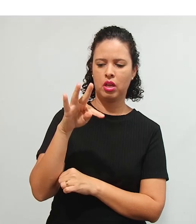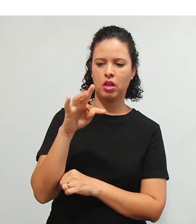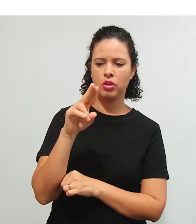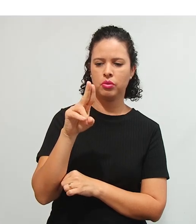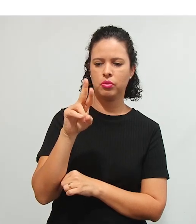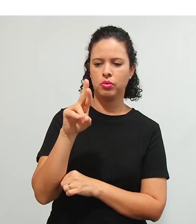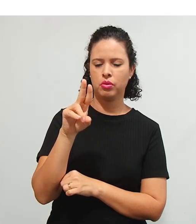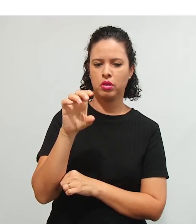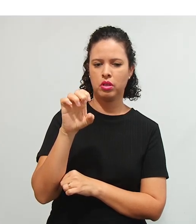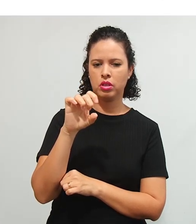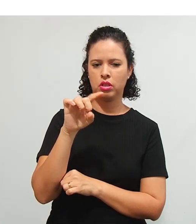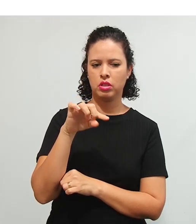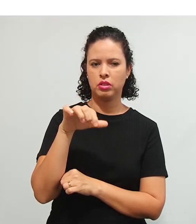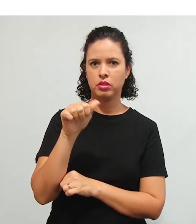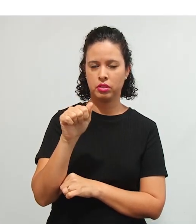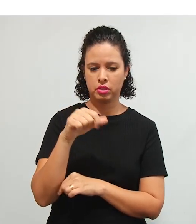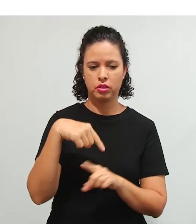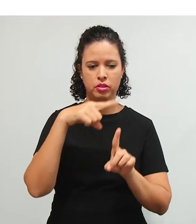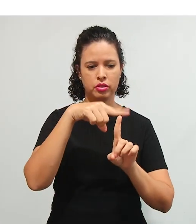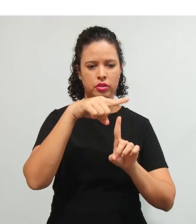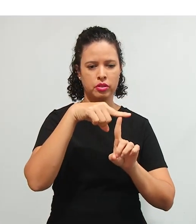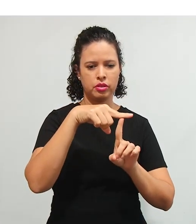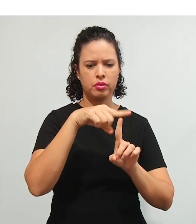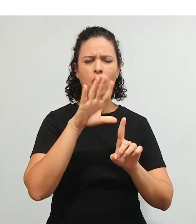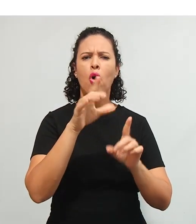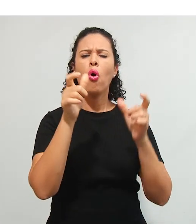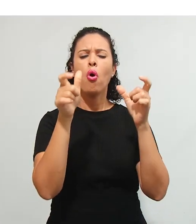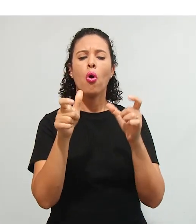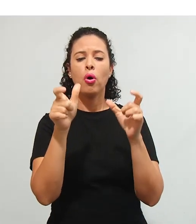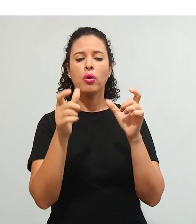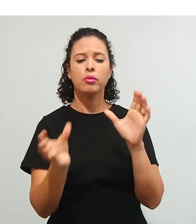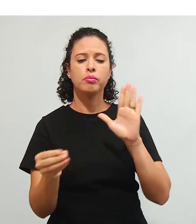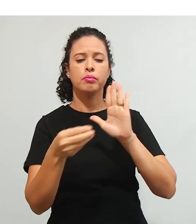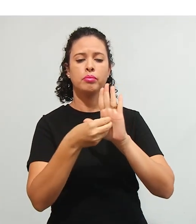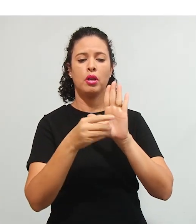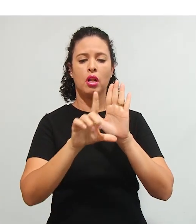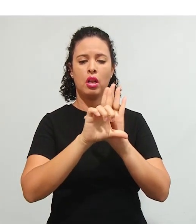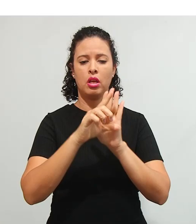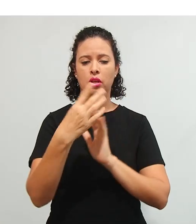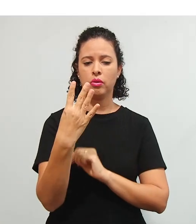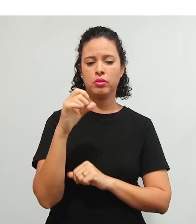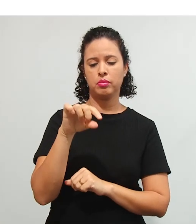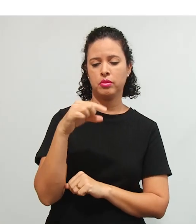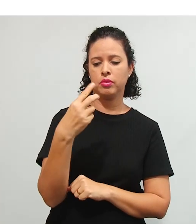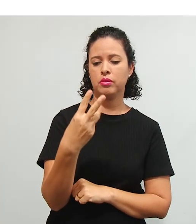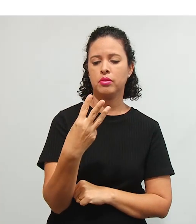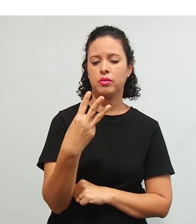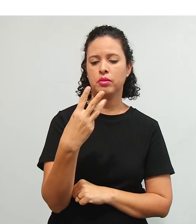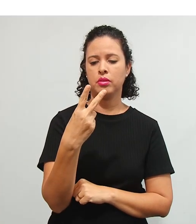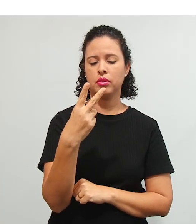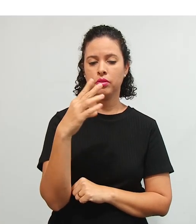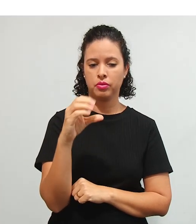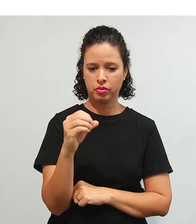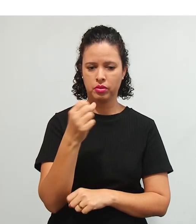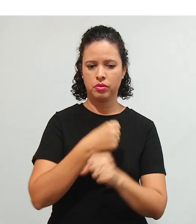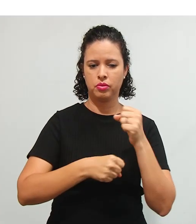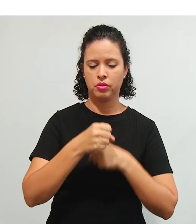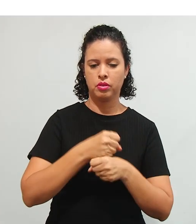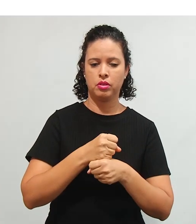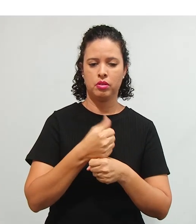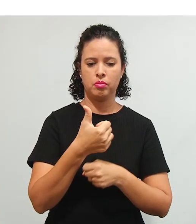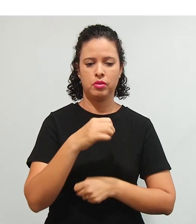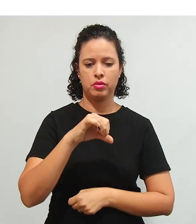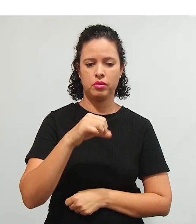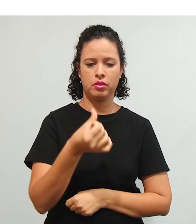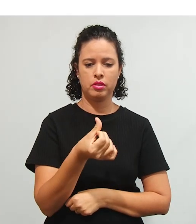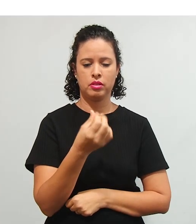foi definida onde? Lá na 4.320 de 64. Lá no